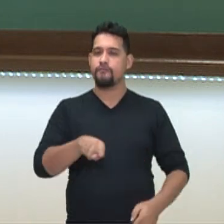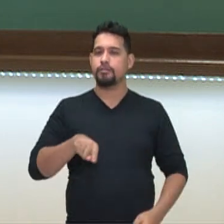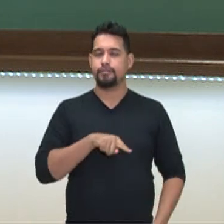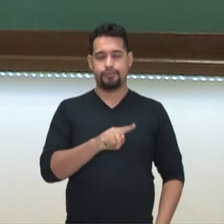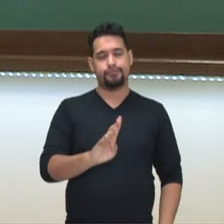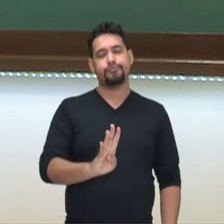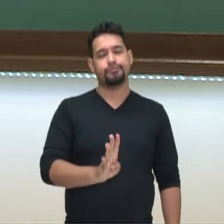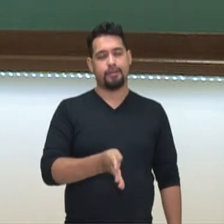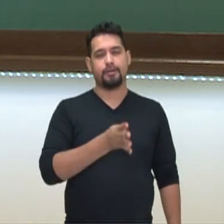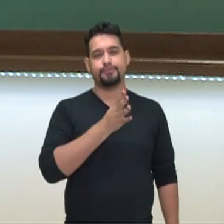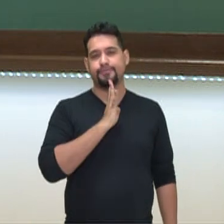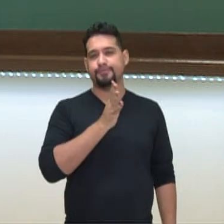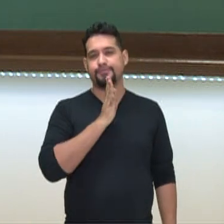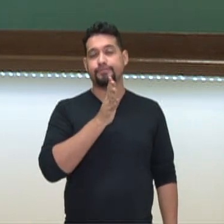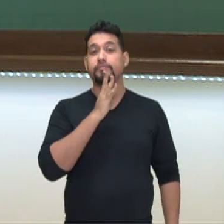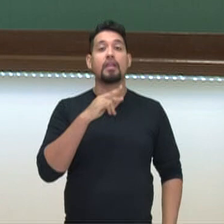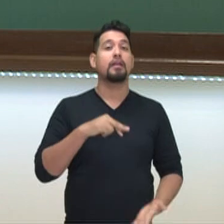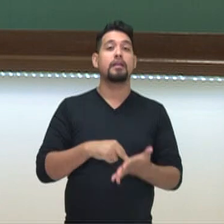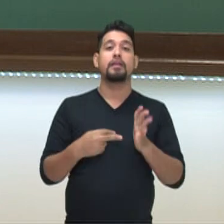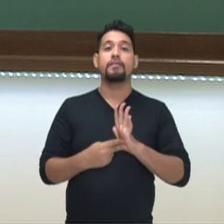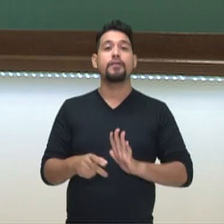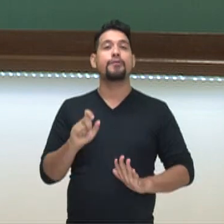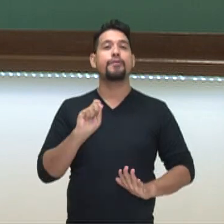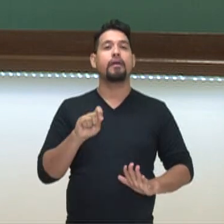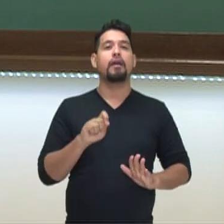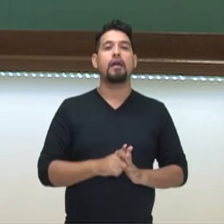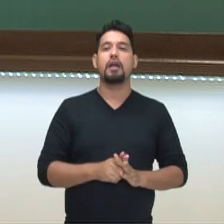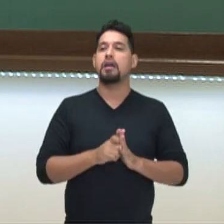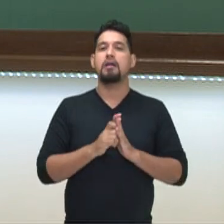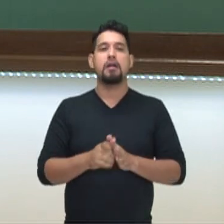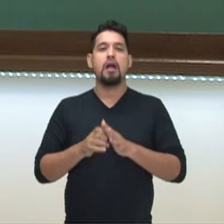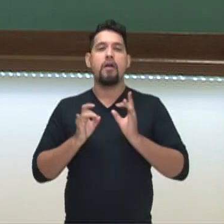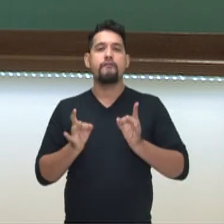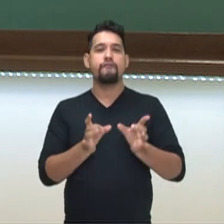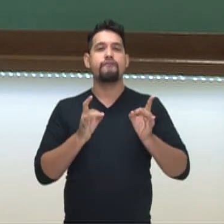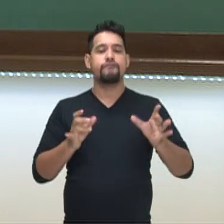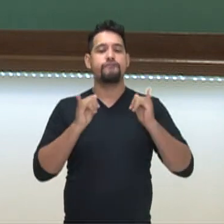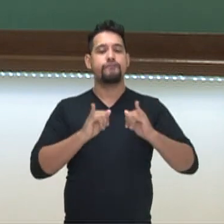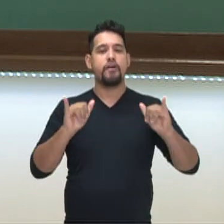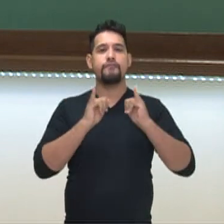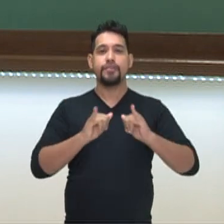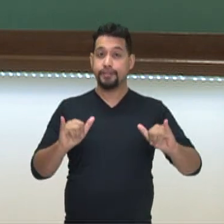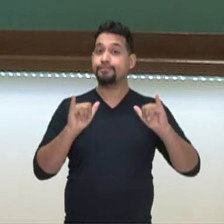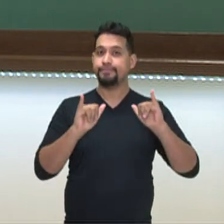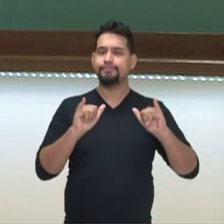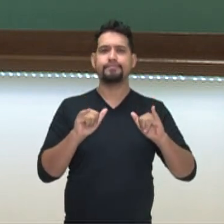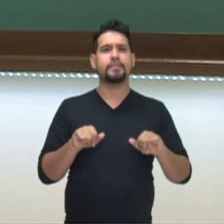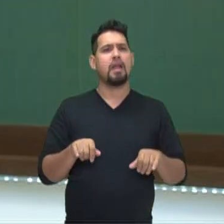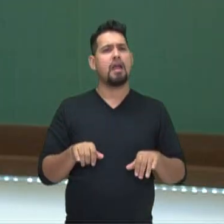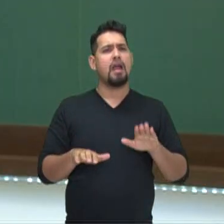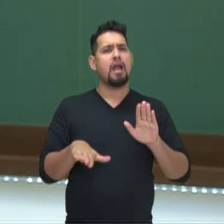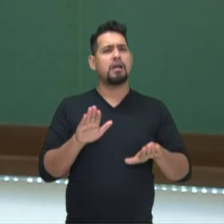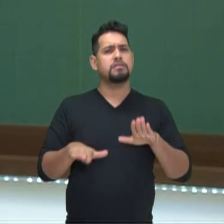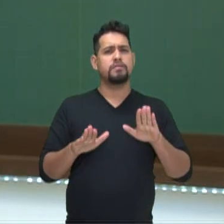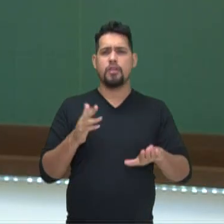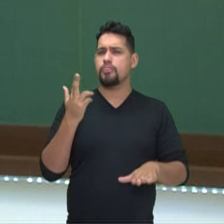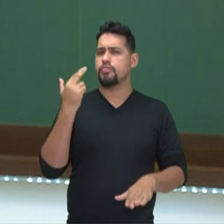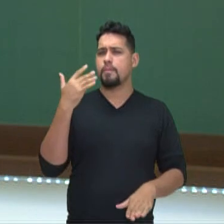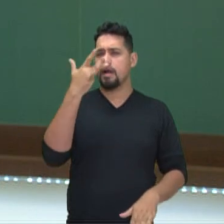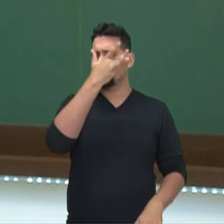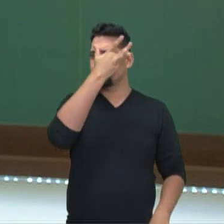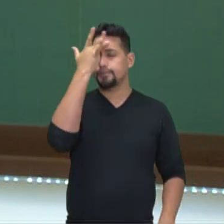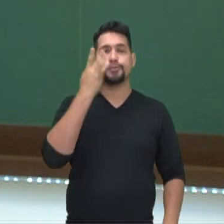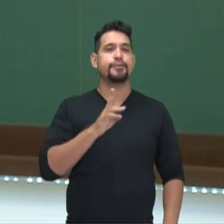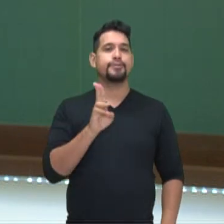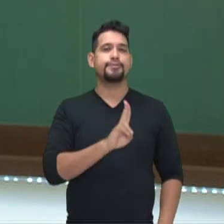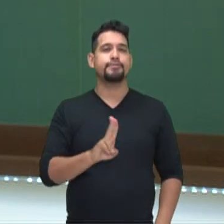já conhecem, que se refere à publicidade, ao texto publicitário. E às vezes é comum as pessoas